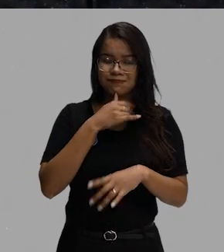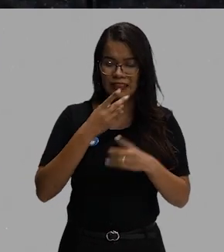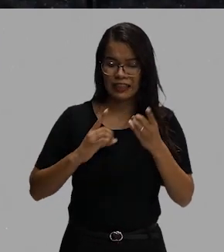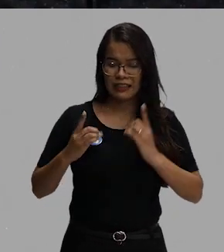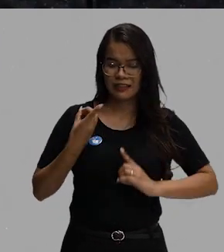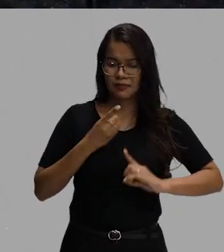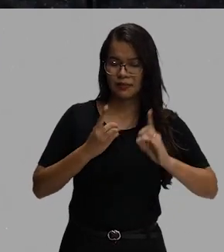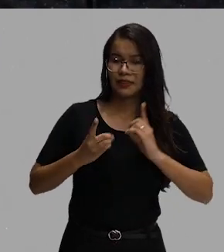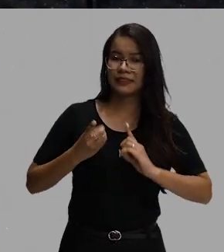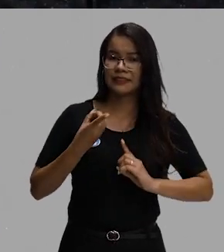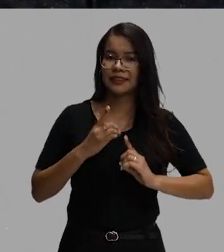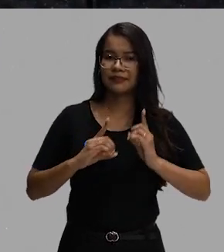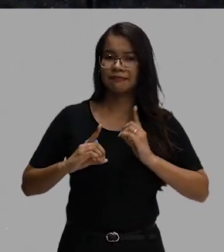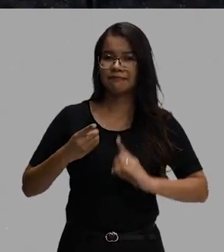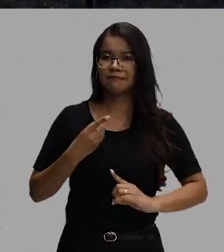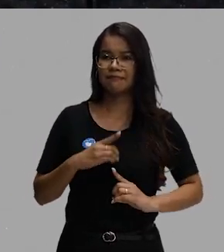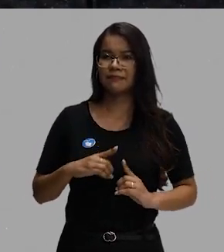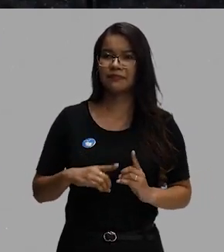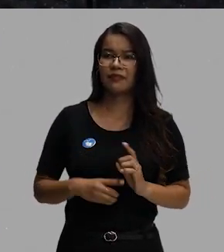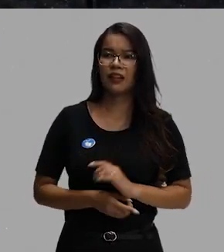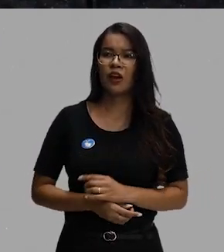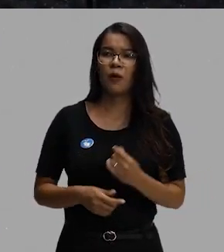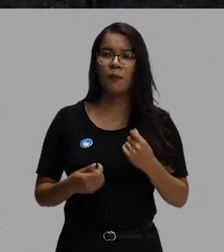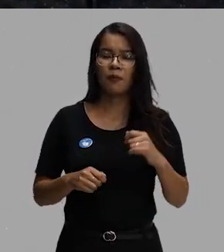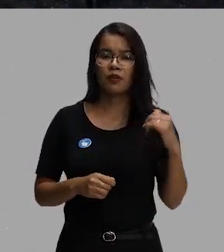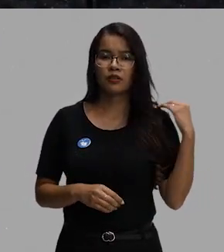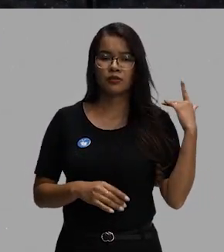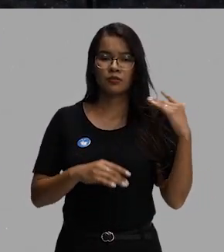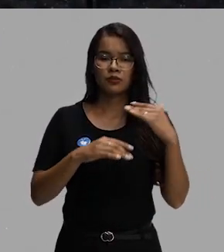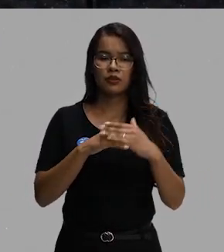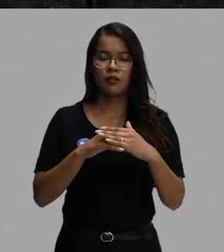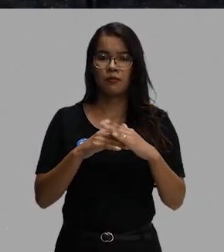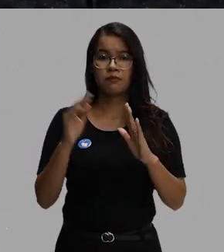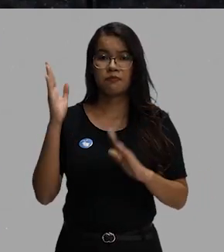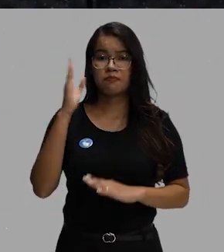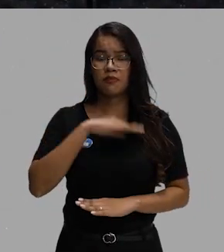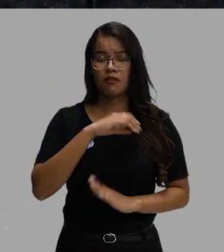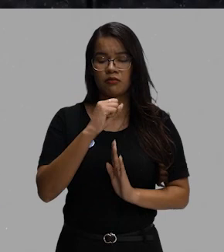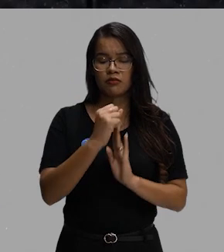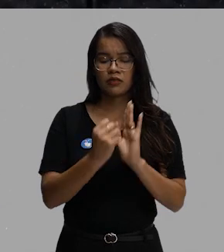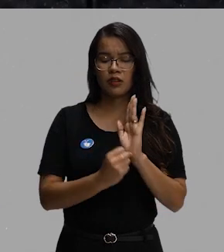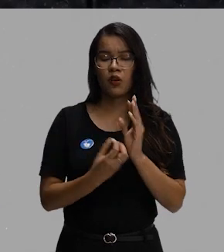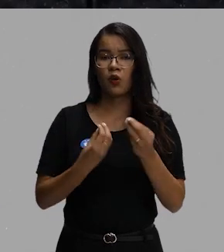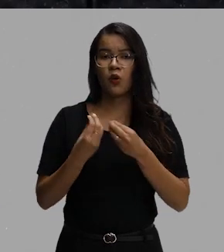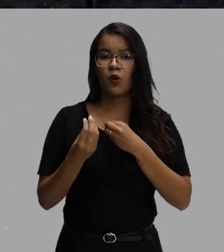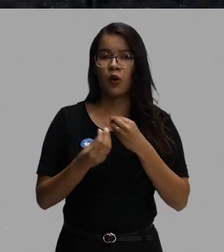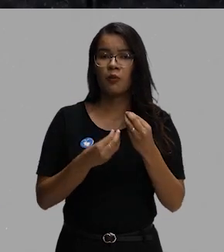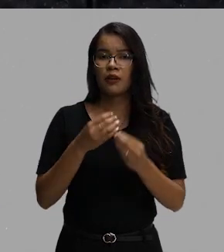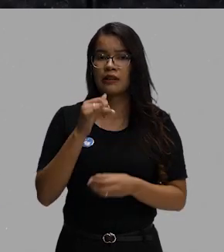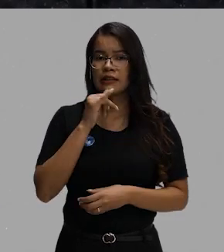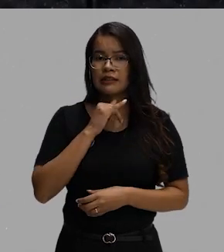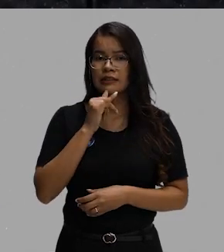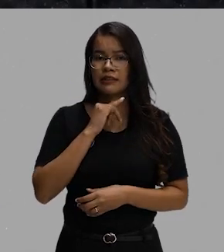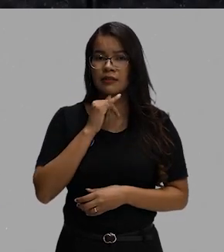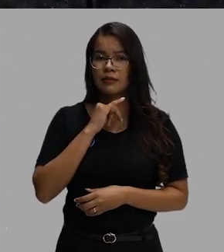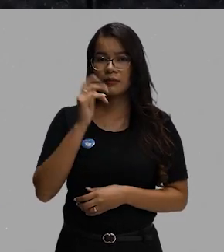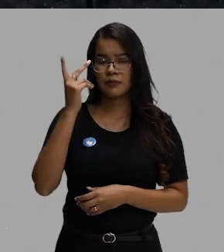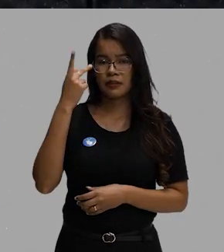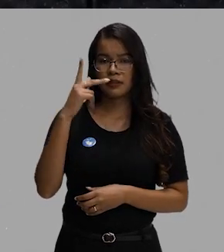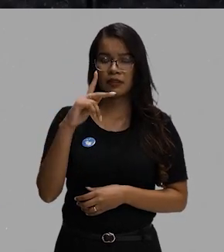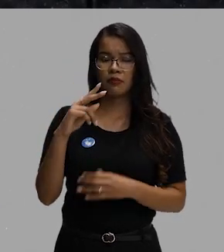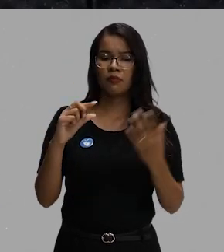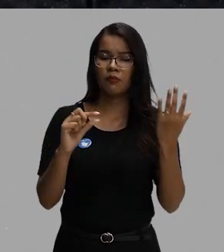de campanhas contra a depressão, eu posso trazer o mal do século como um exemplo para que os autores